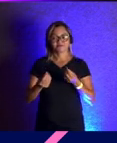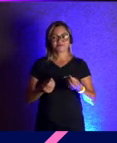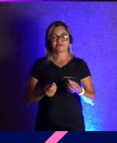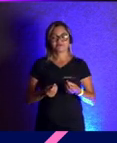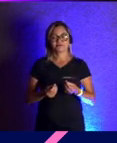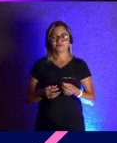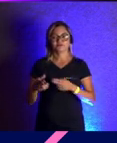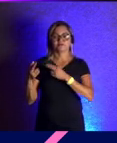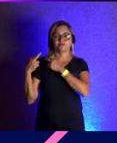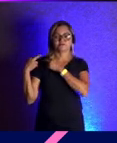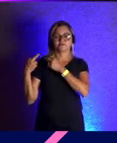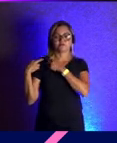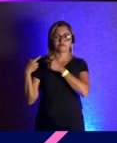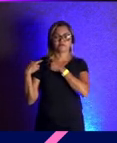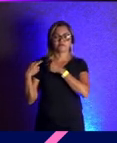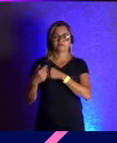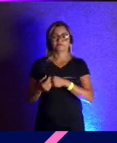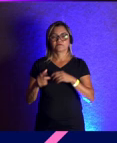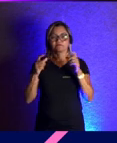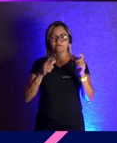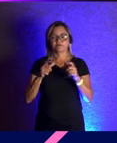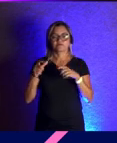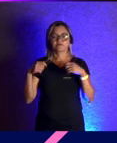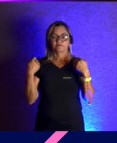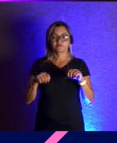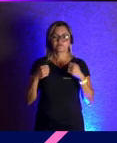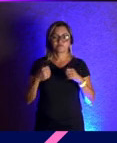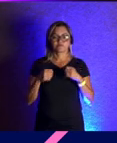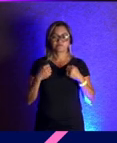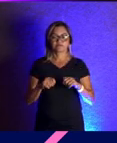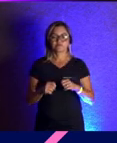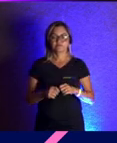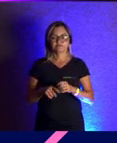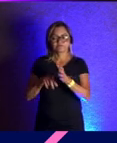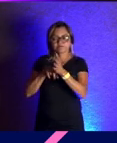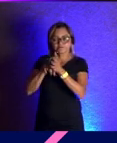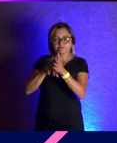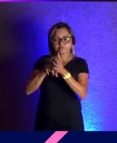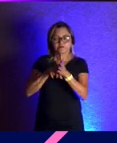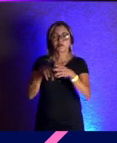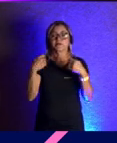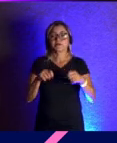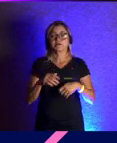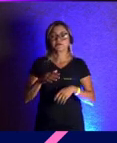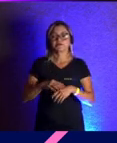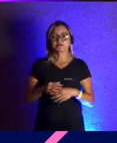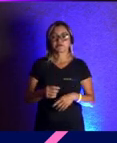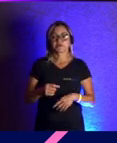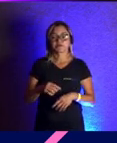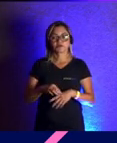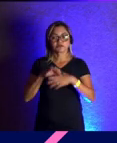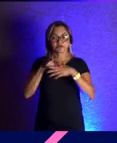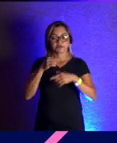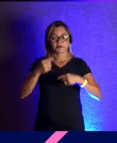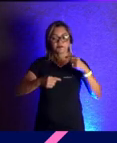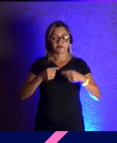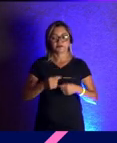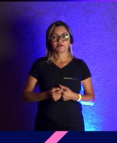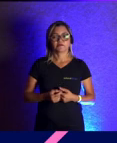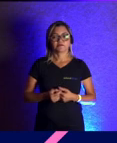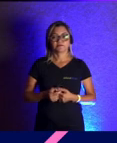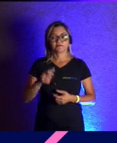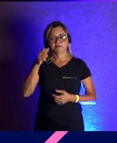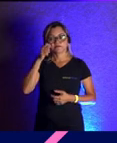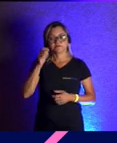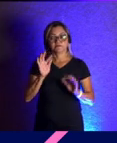os responsáveis por esses detalhes, a gente precisa de investigação, precisa ter autoridade que seja interessada. Só que aí, para